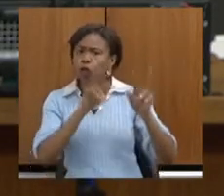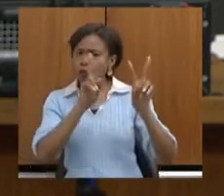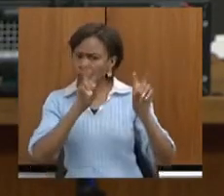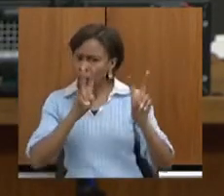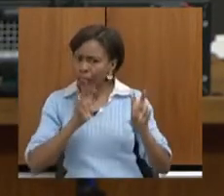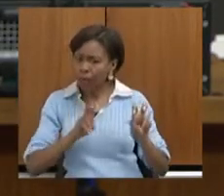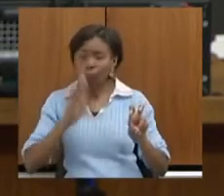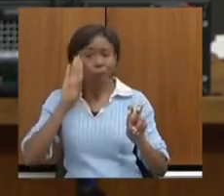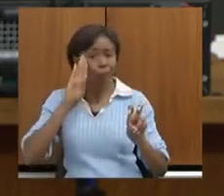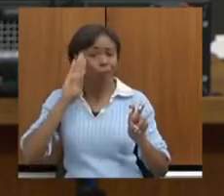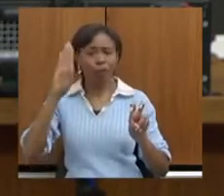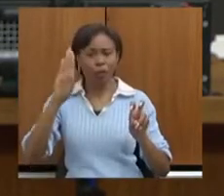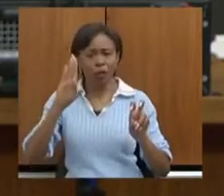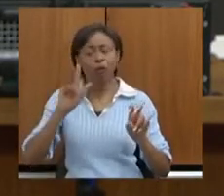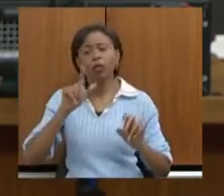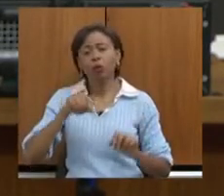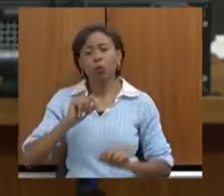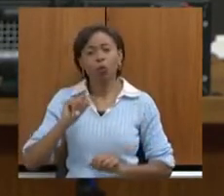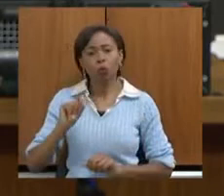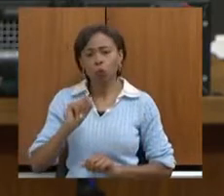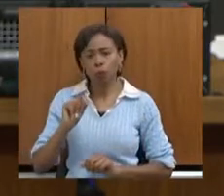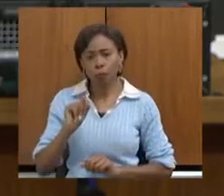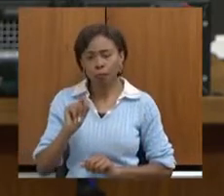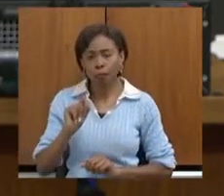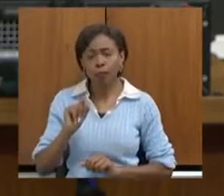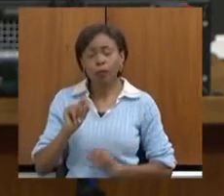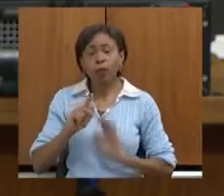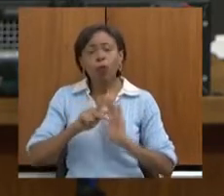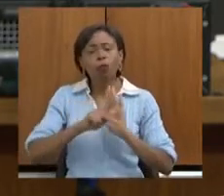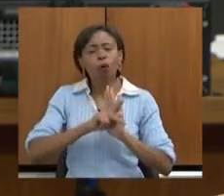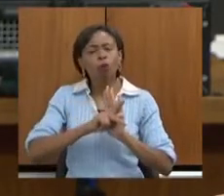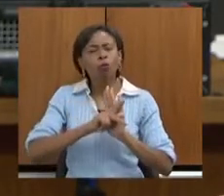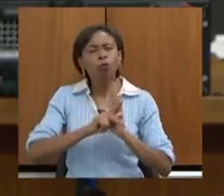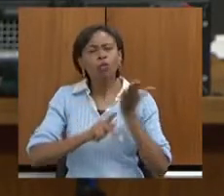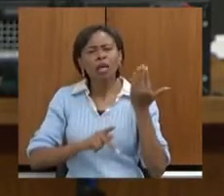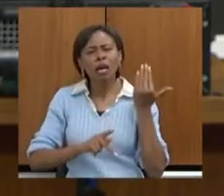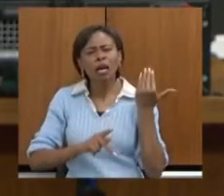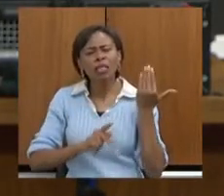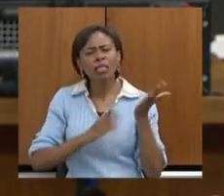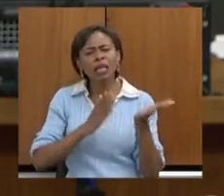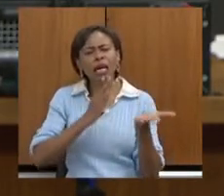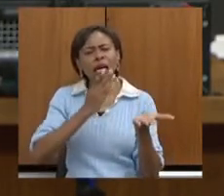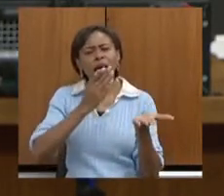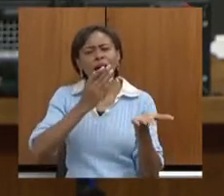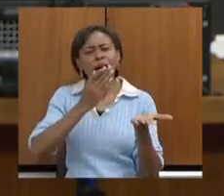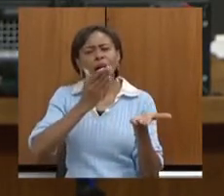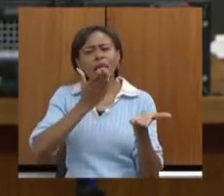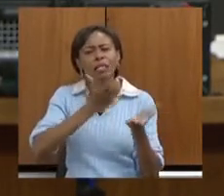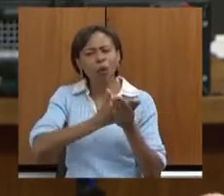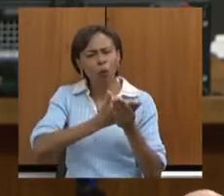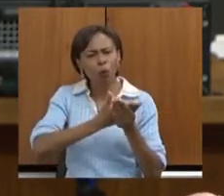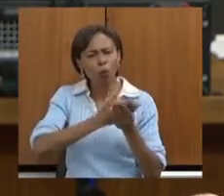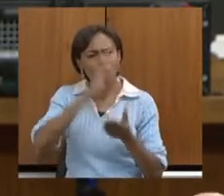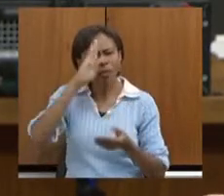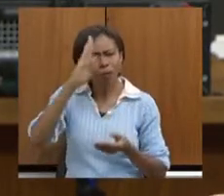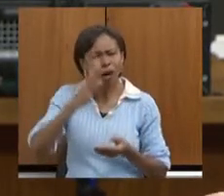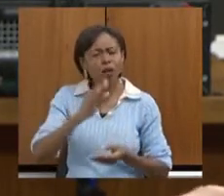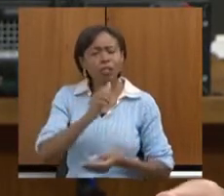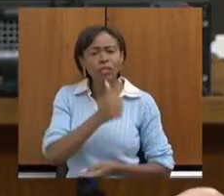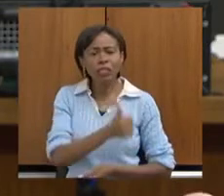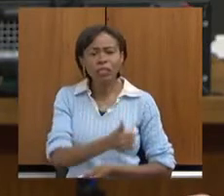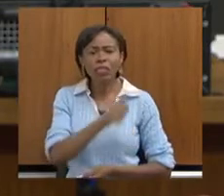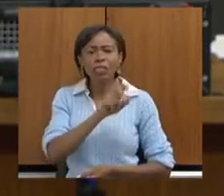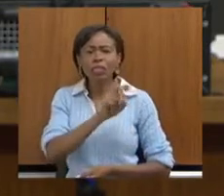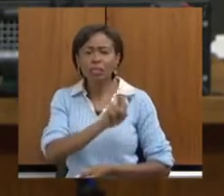que seriam então decorrentes daquela ação principal que foi mencionada de